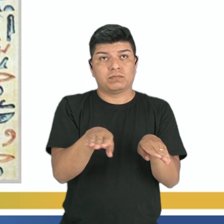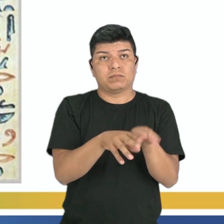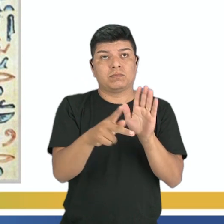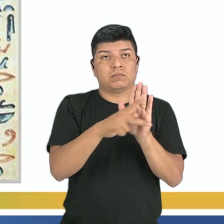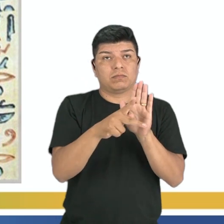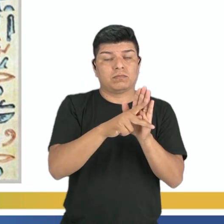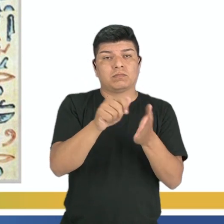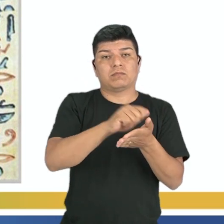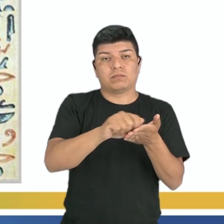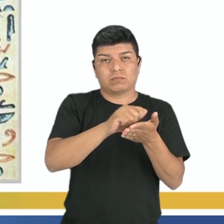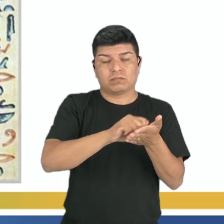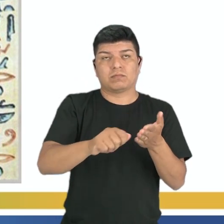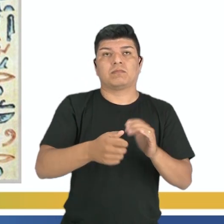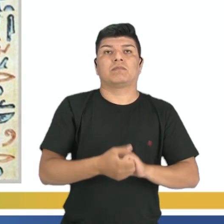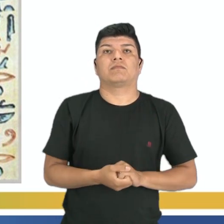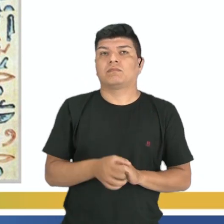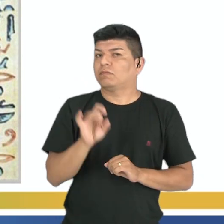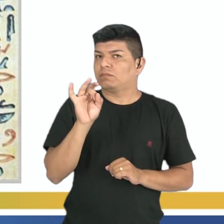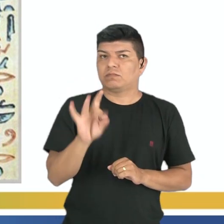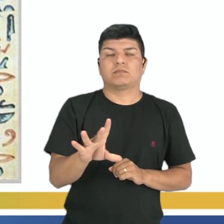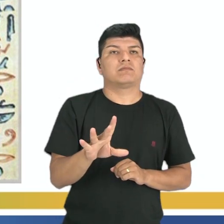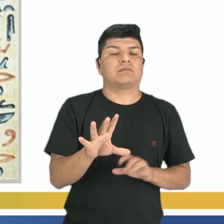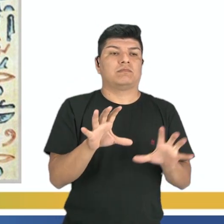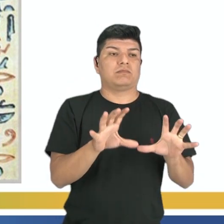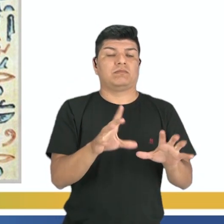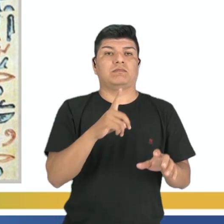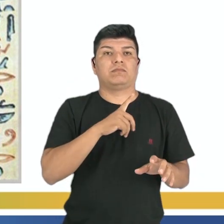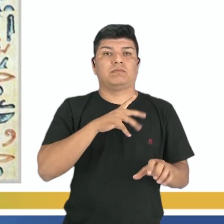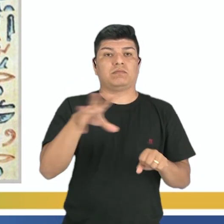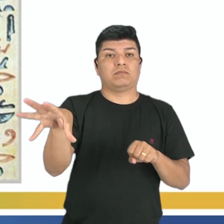próprios escribas. Somente esses tinham